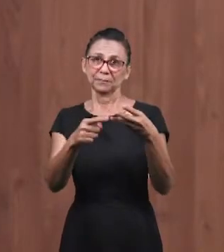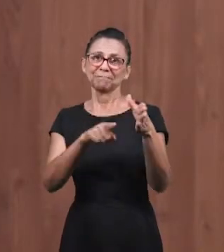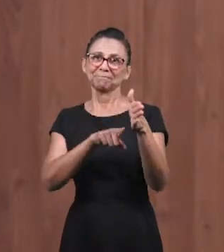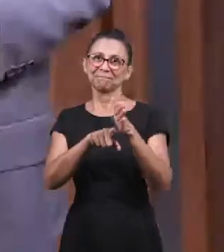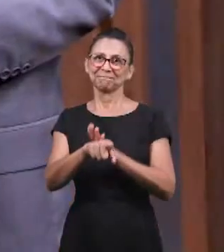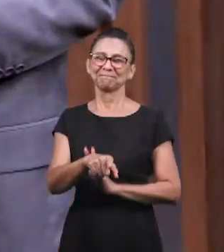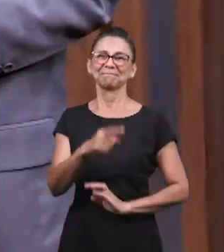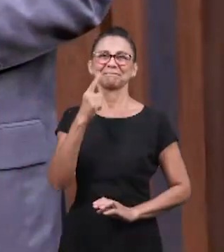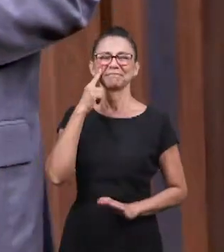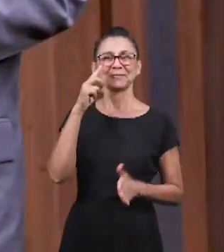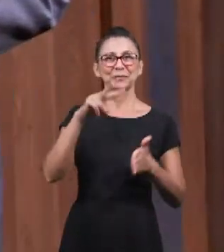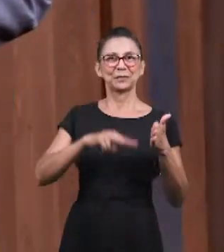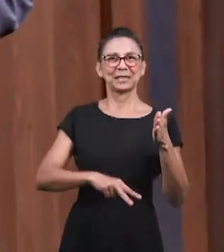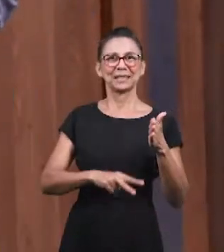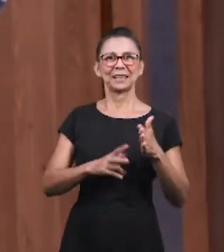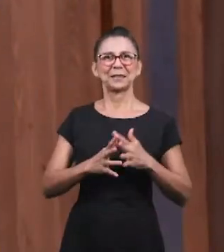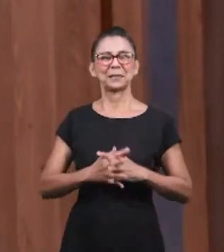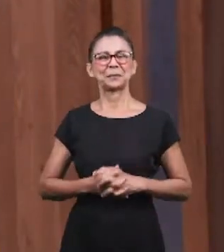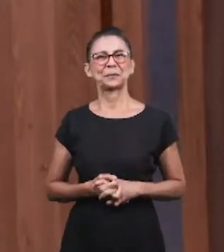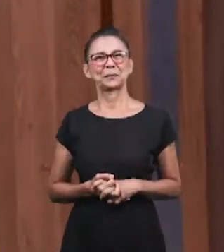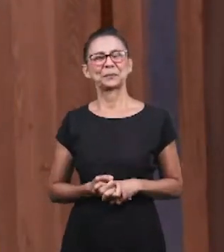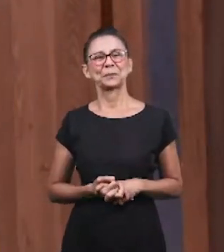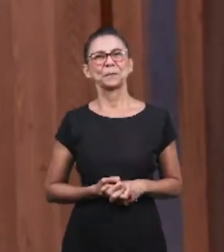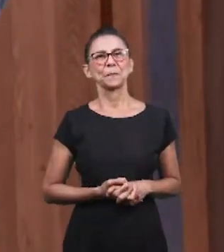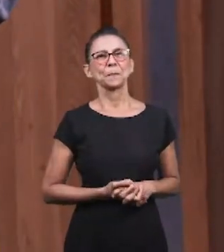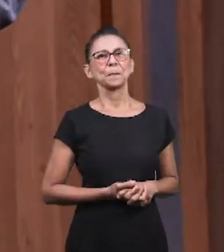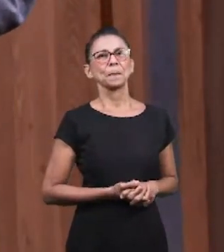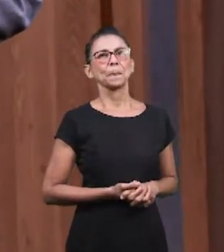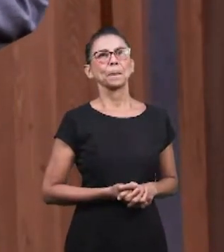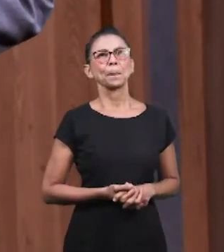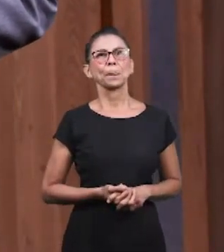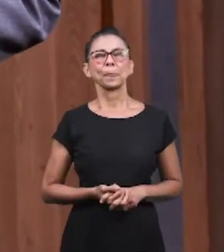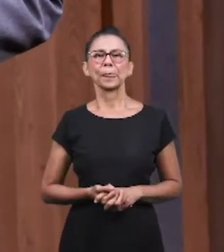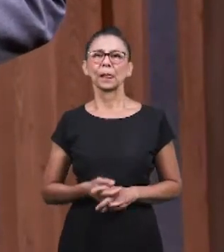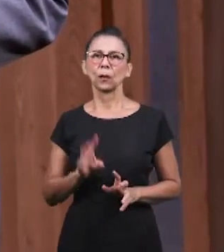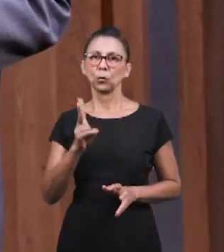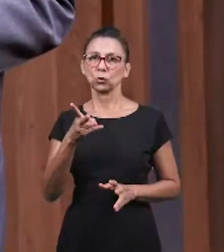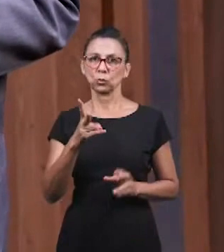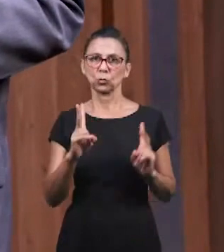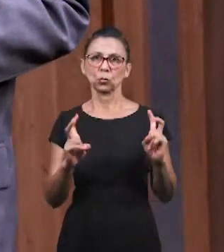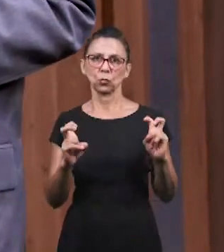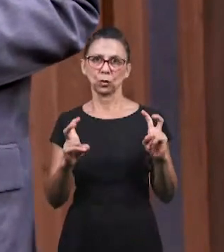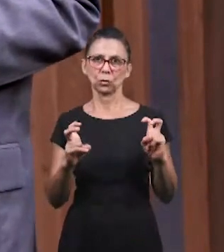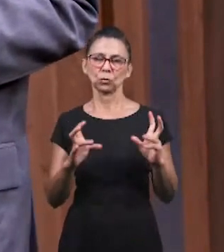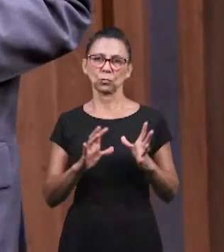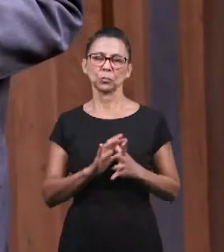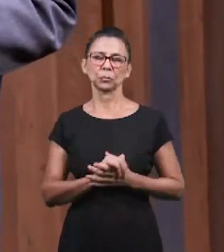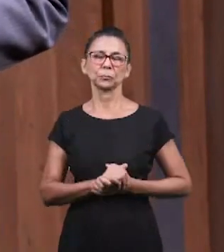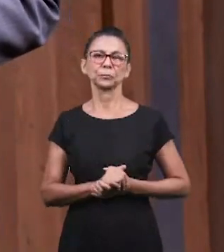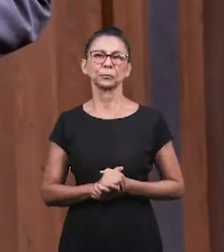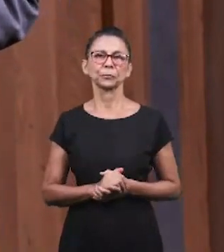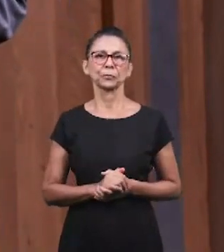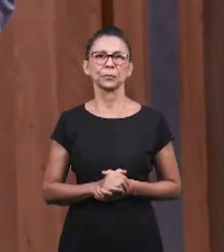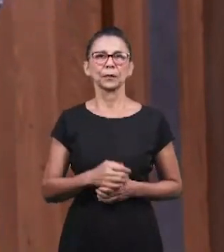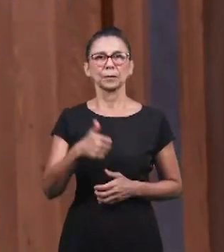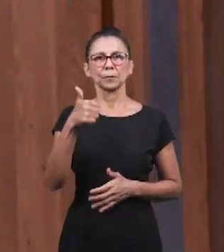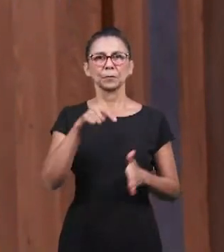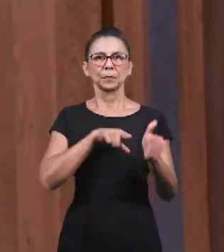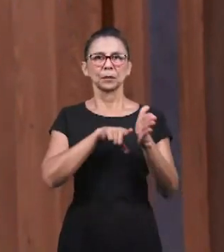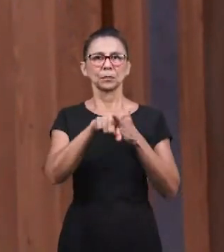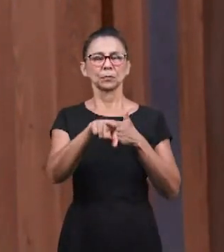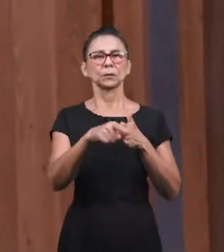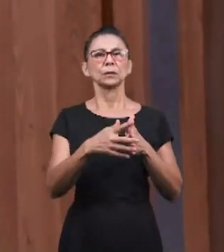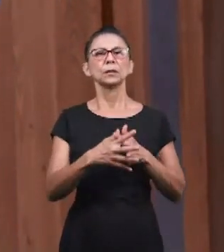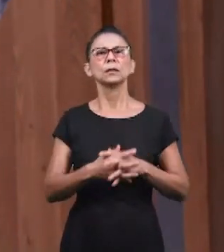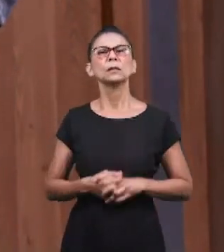perguntas. Vamos então ler as perguntas destinadas aos nossos jovens. Ainda sobre o mesmo assunto proposto no início, a primeira pergunta